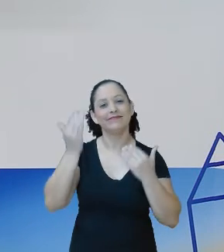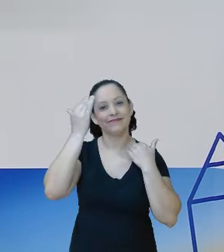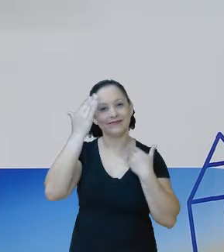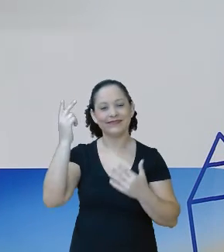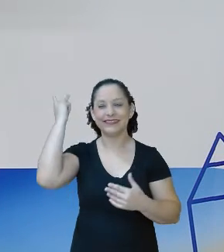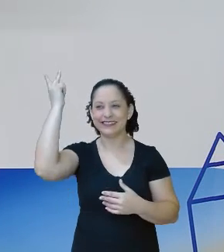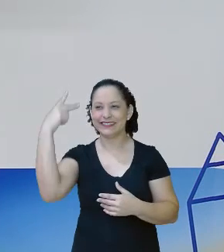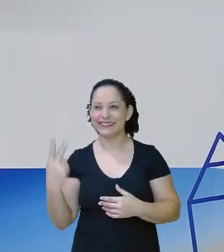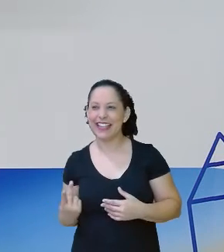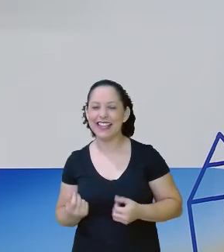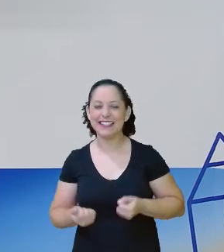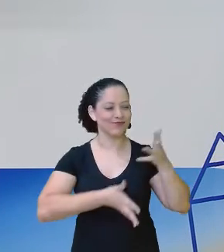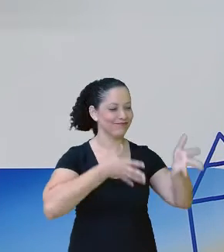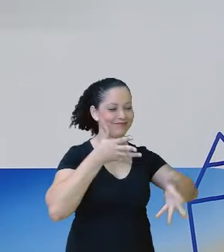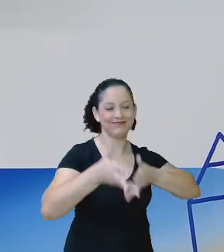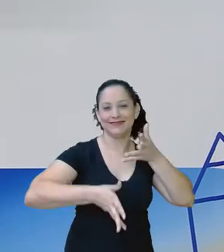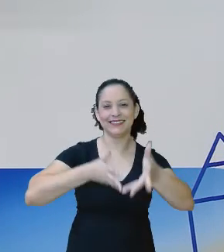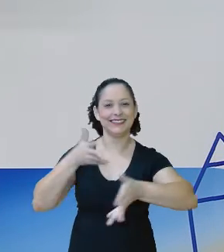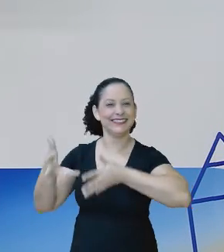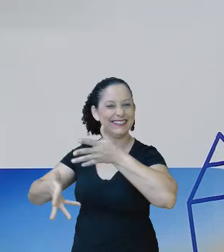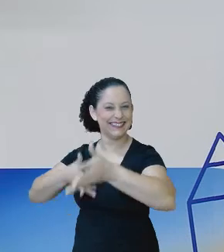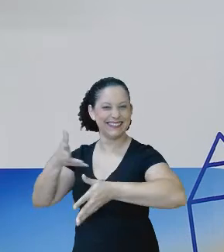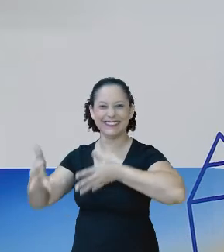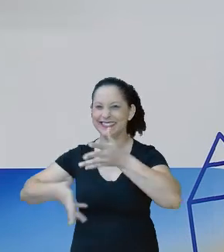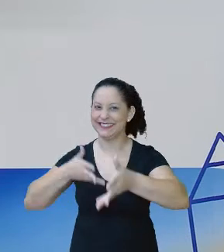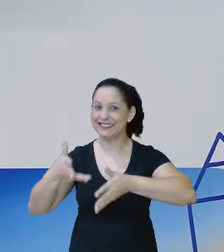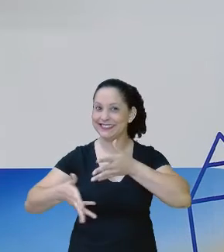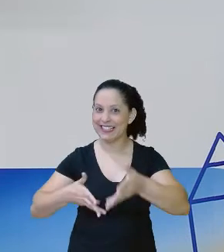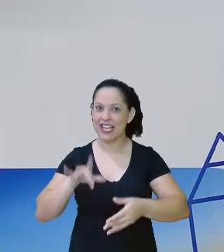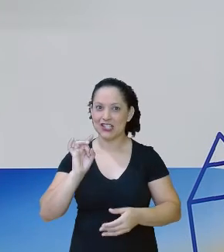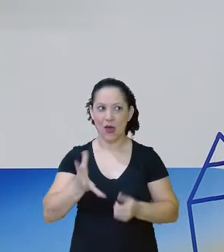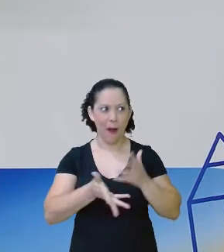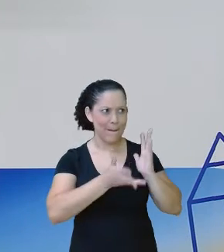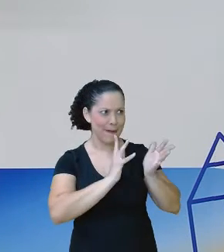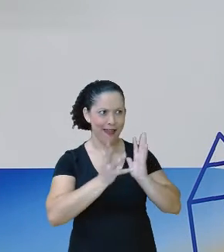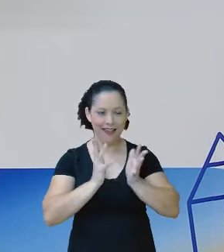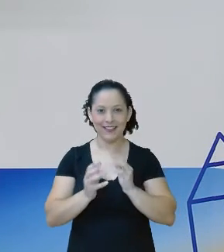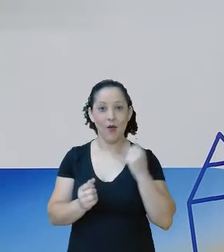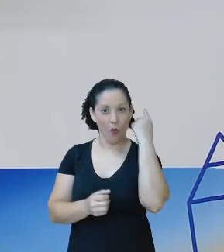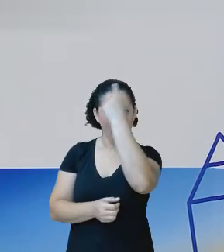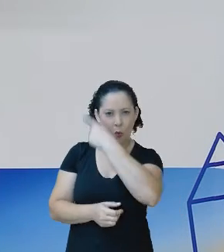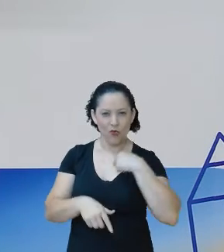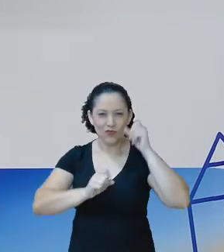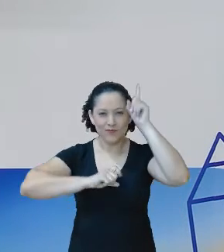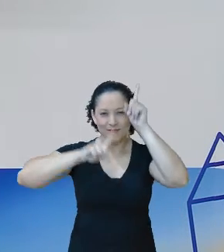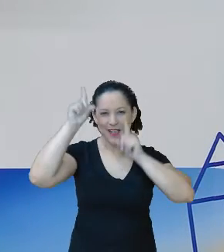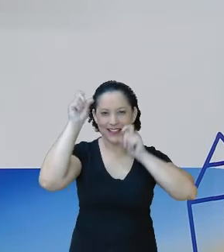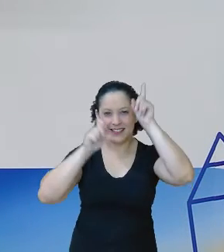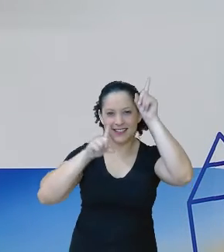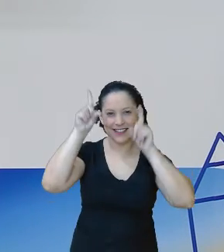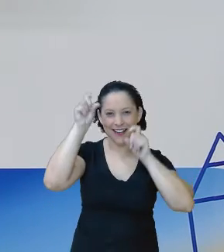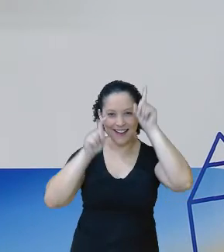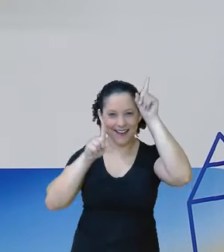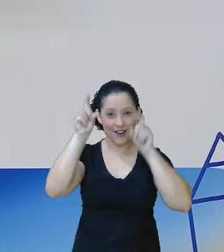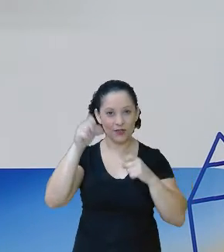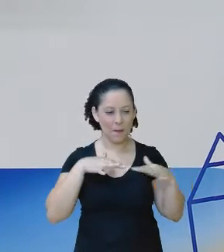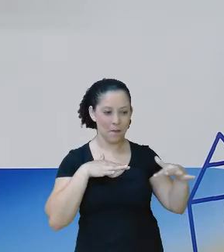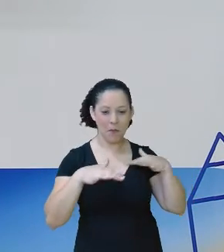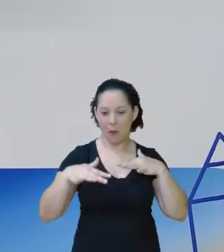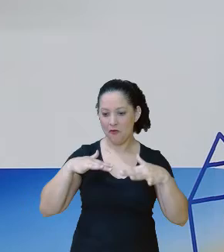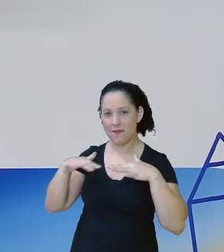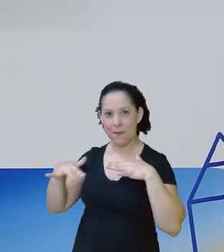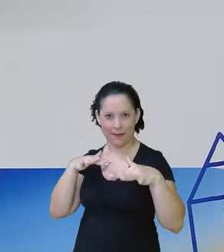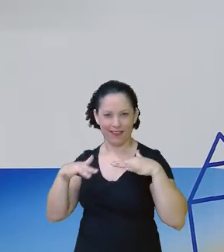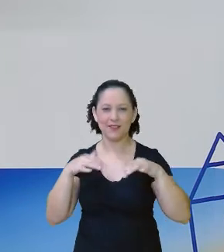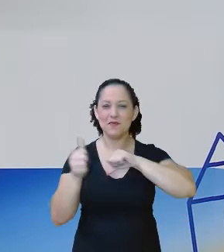agradecer a Kézia, estava ali dando um show de interpretação. Não só são as mãos, né? O rosto, são ali a feição dela, vai